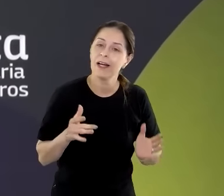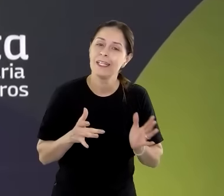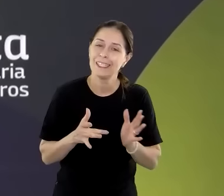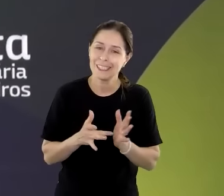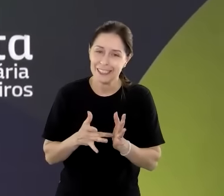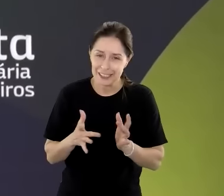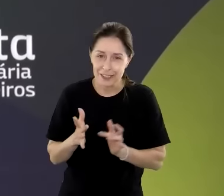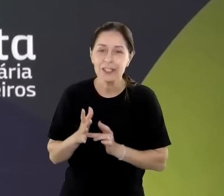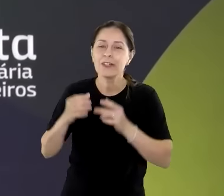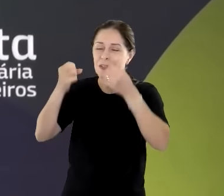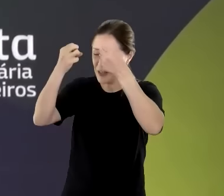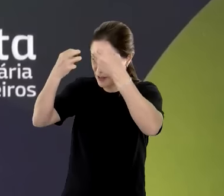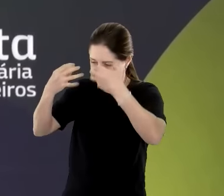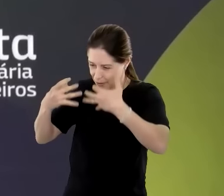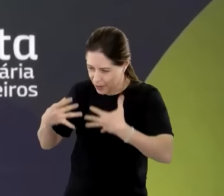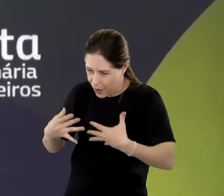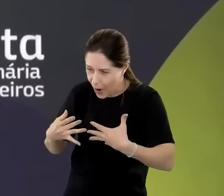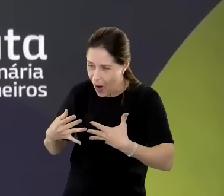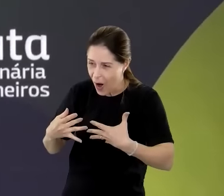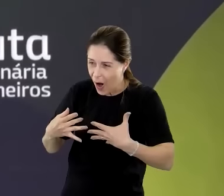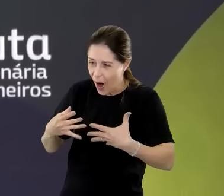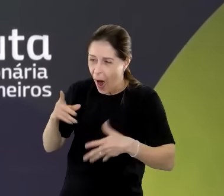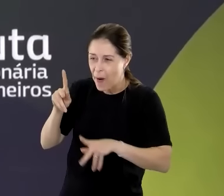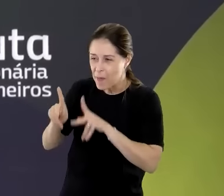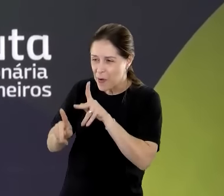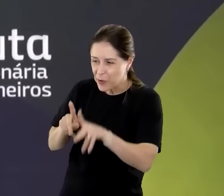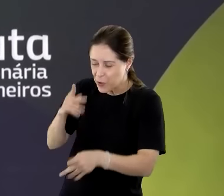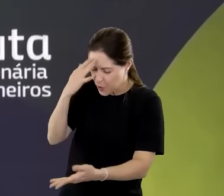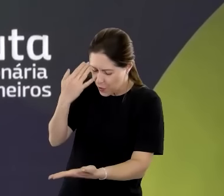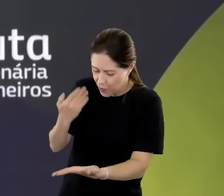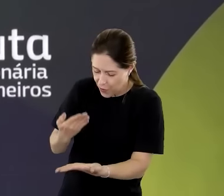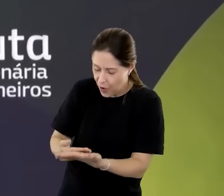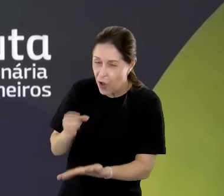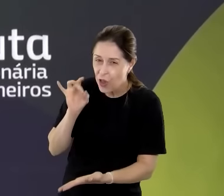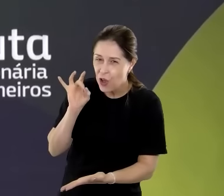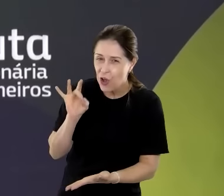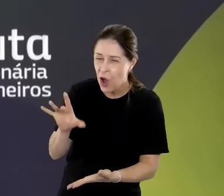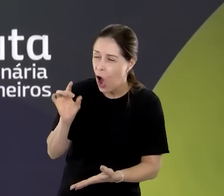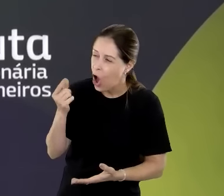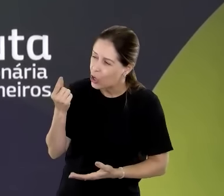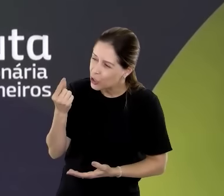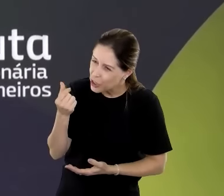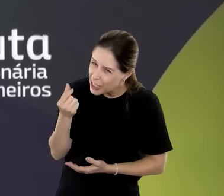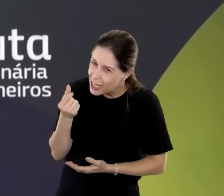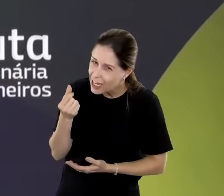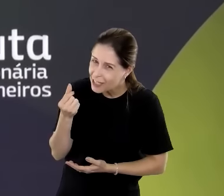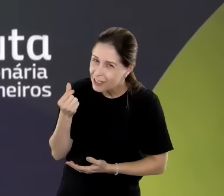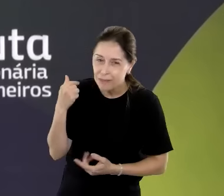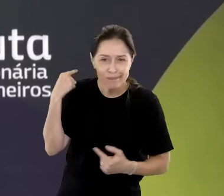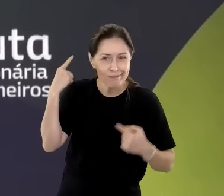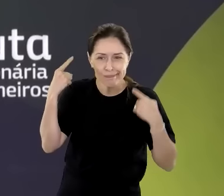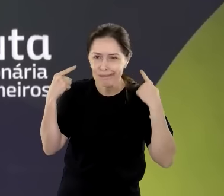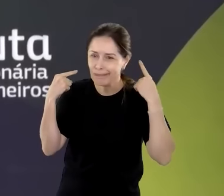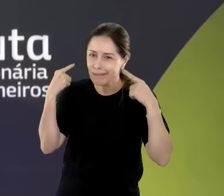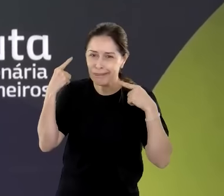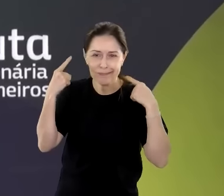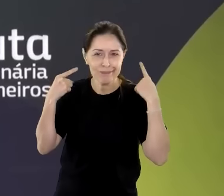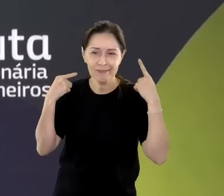porque elas não administram a vida, a saúde, a morte.